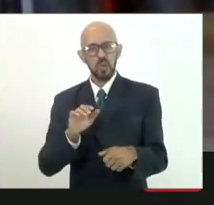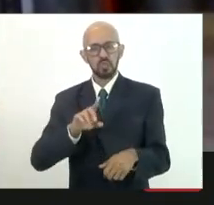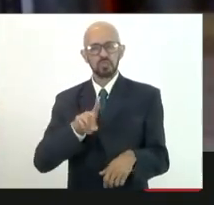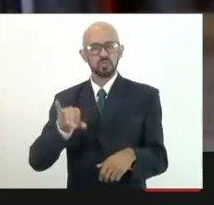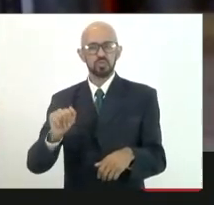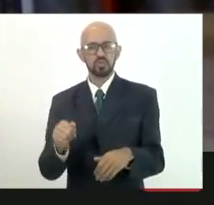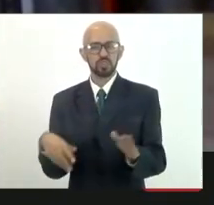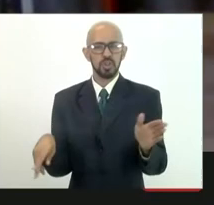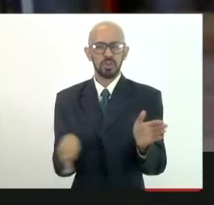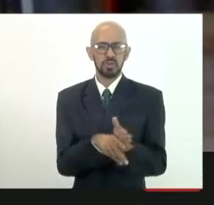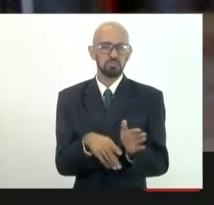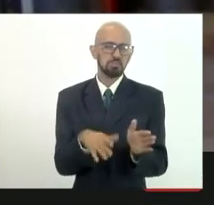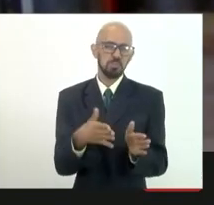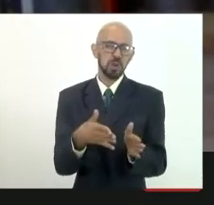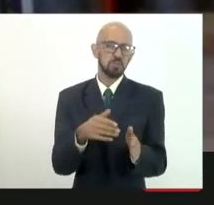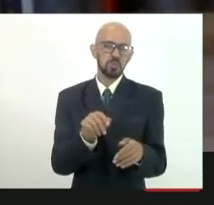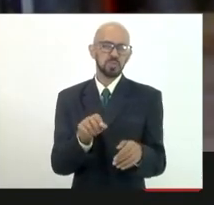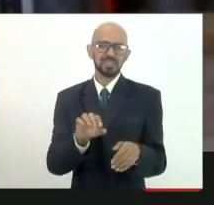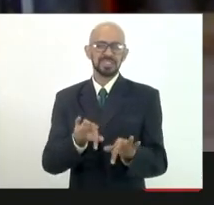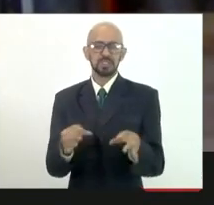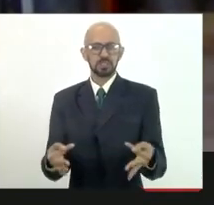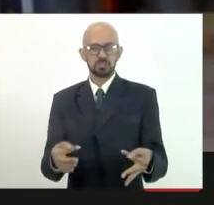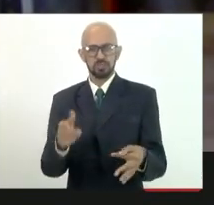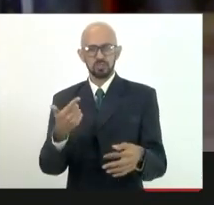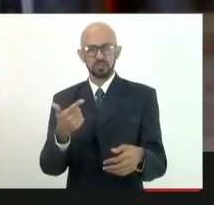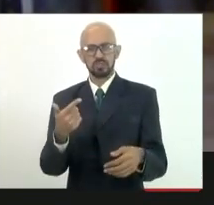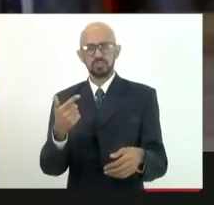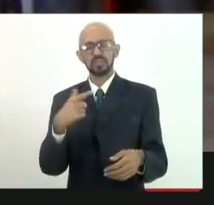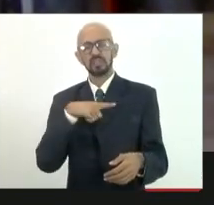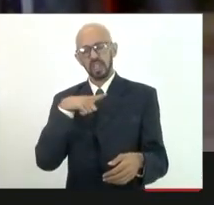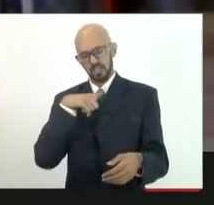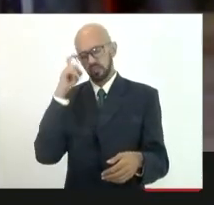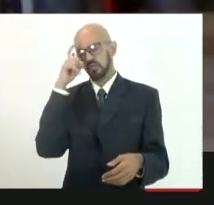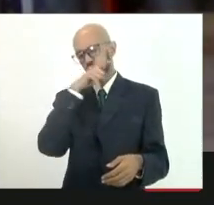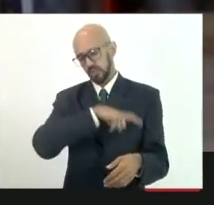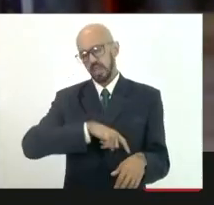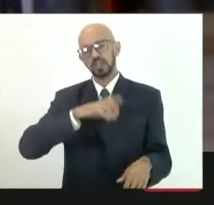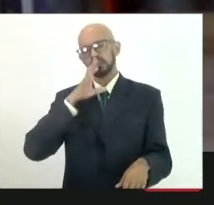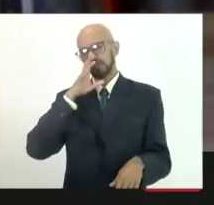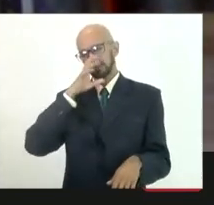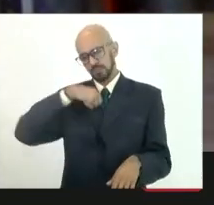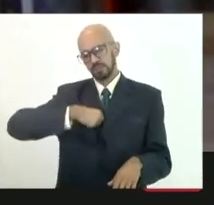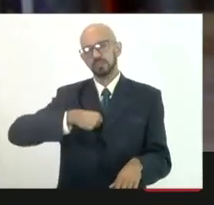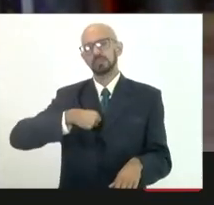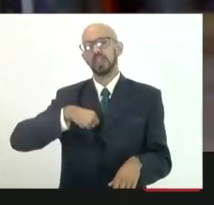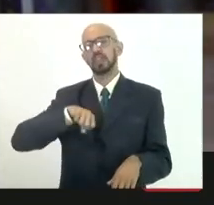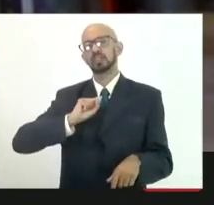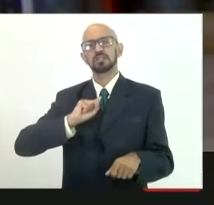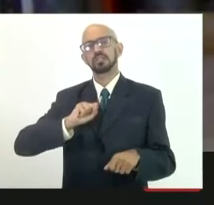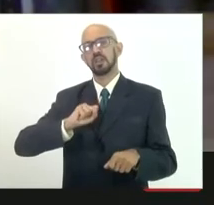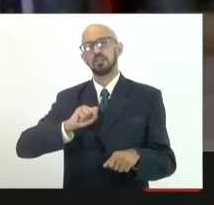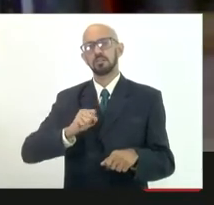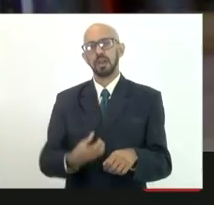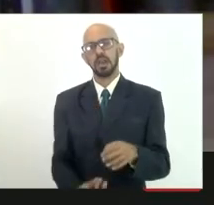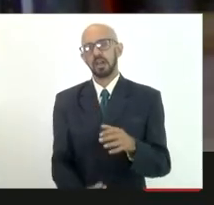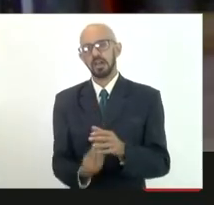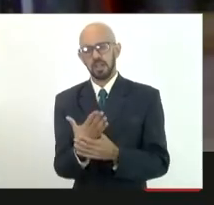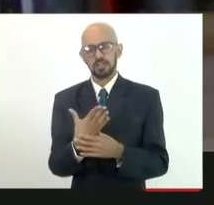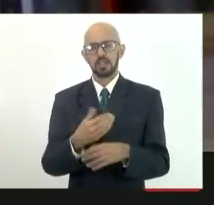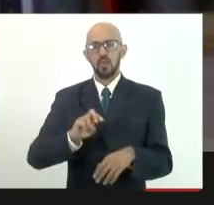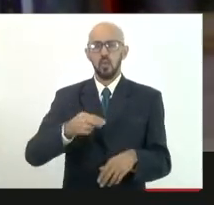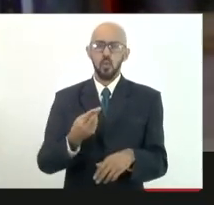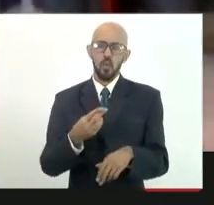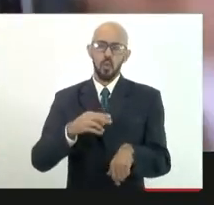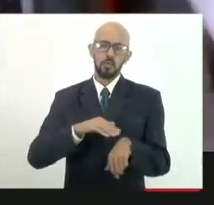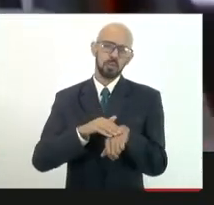específicas. Muitas vezes não há, há muita dificuldade, muita resistência na implementação ou numa abordagem.